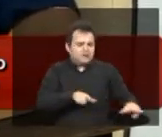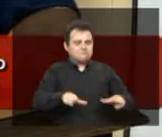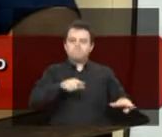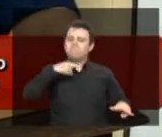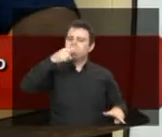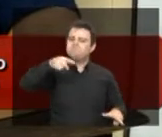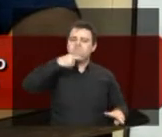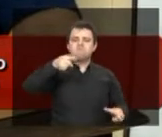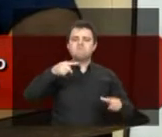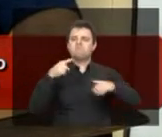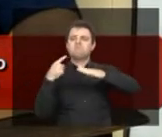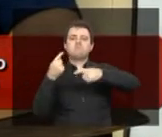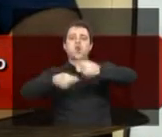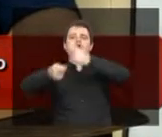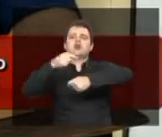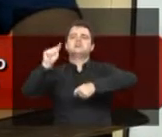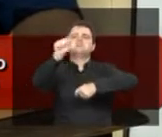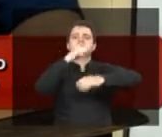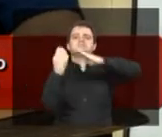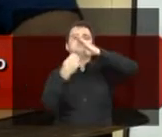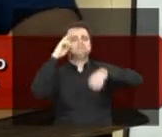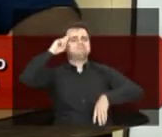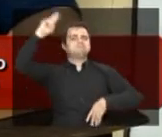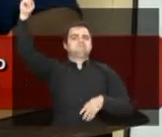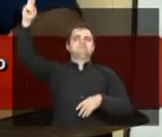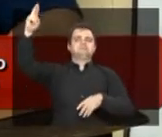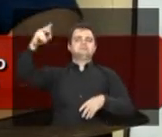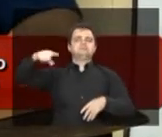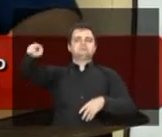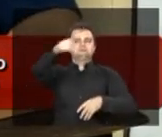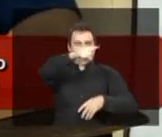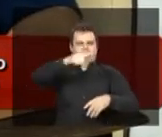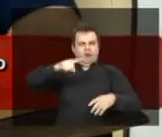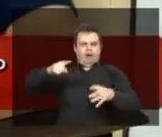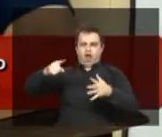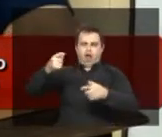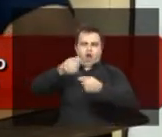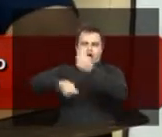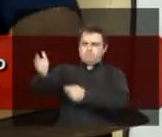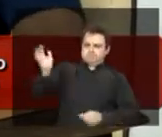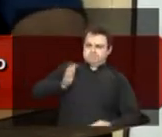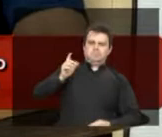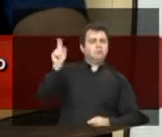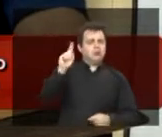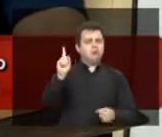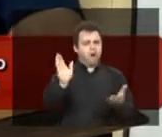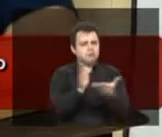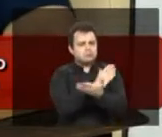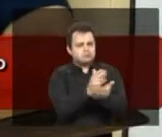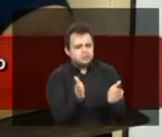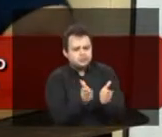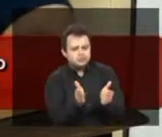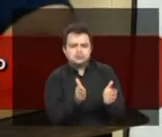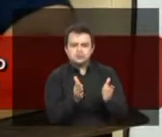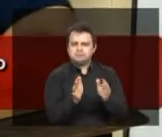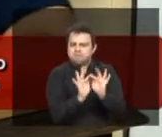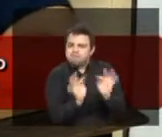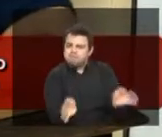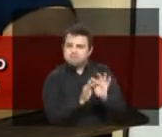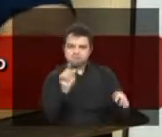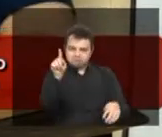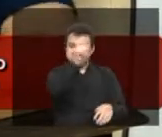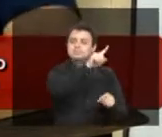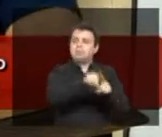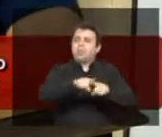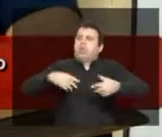empresários que infelizmente fecharam as portas, não estou falando só dos grandes não. Ou, não, o prefeito não quer saber dessa